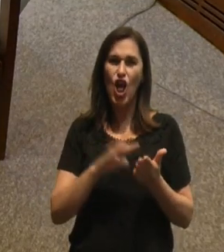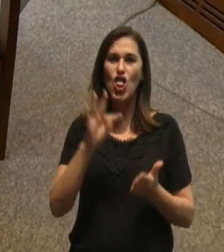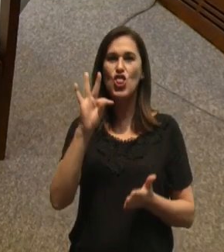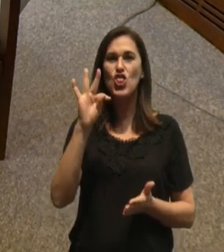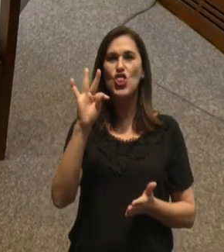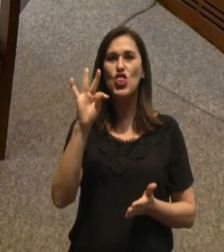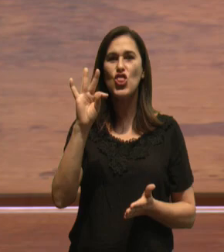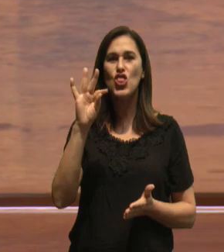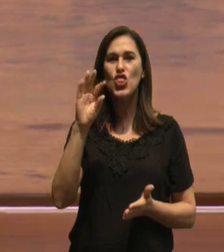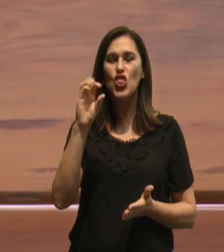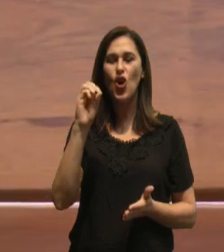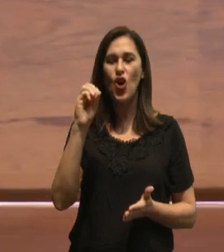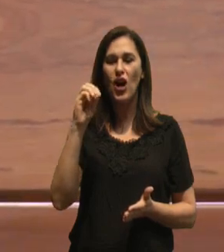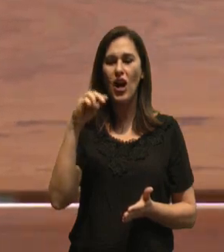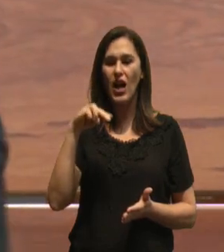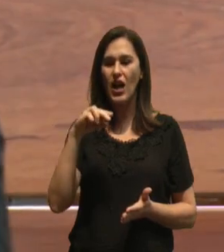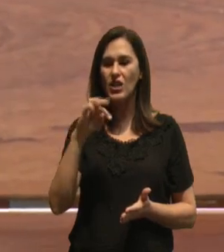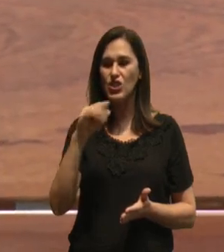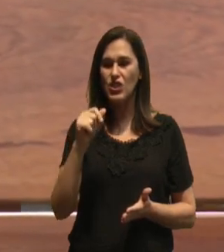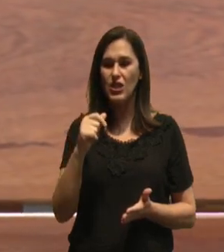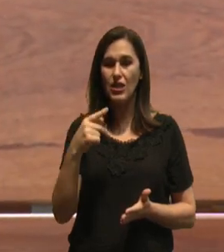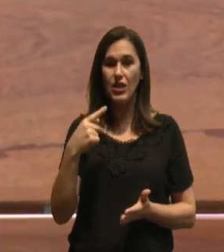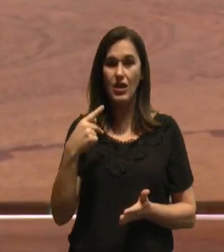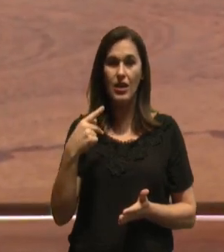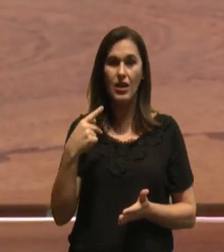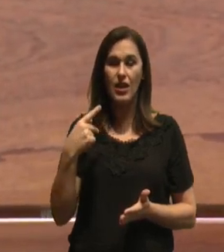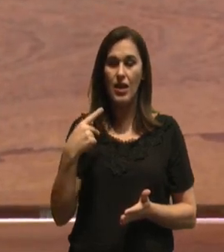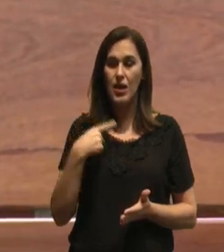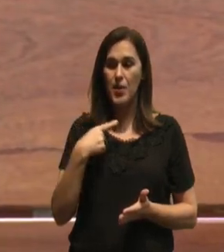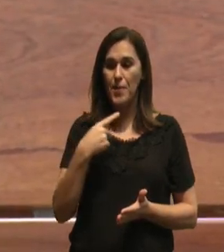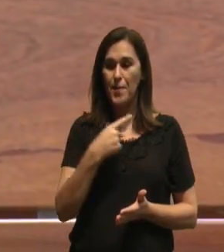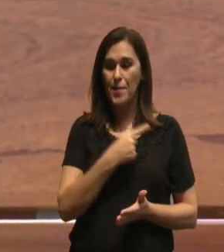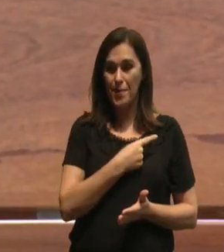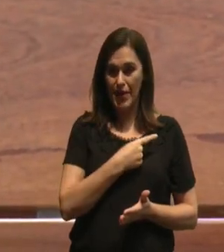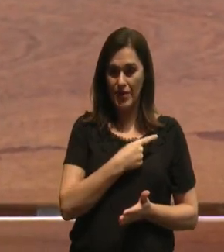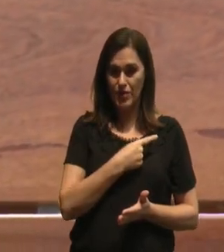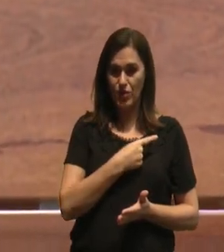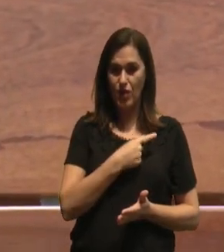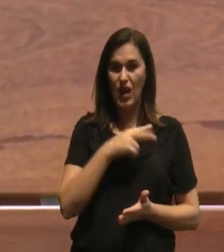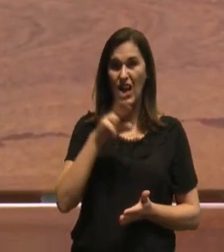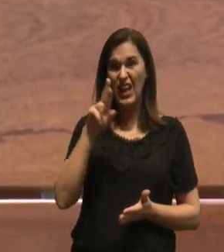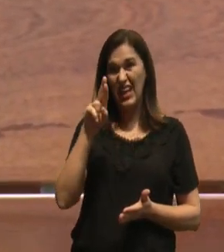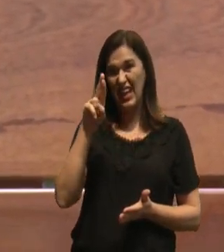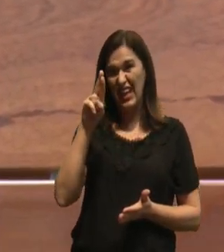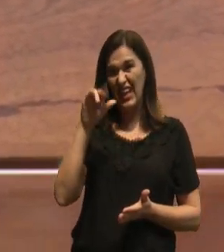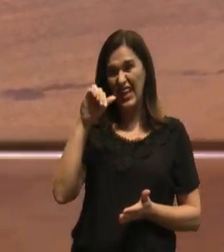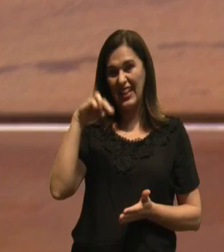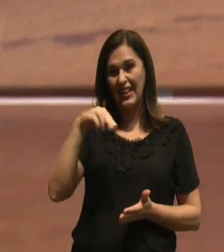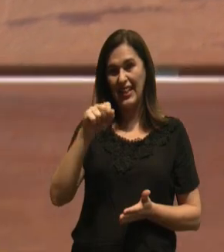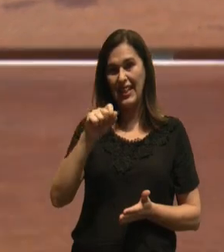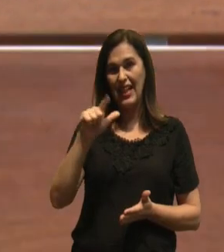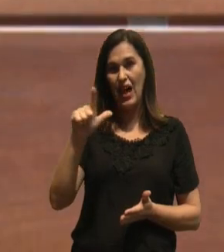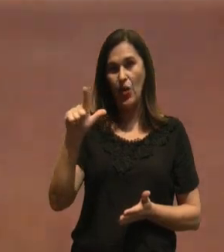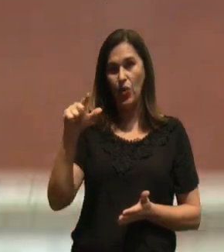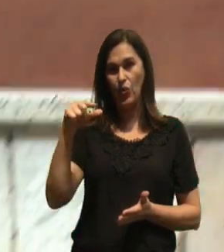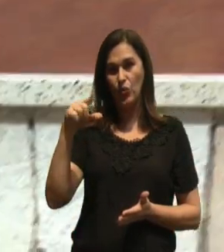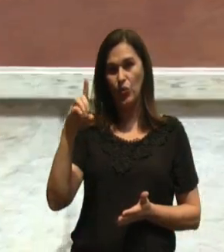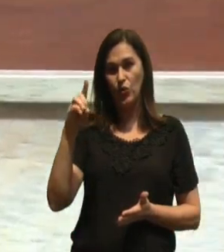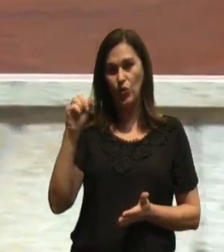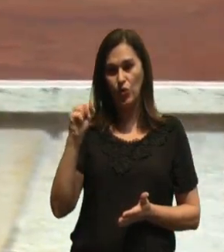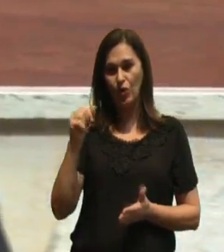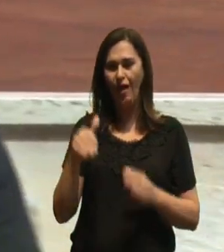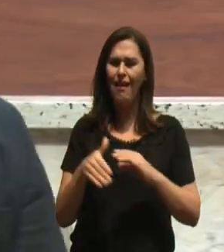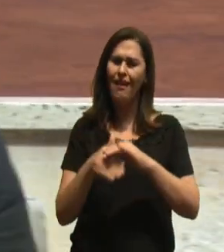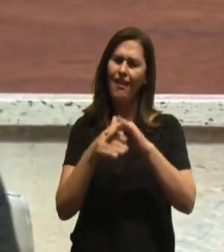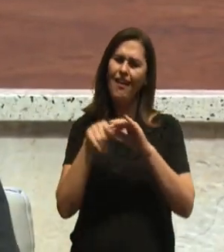Tocantins, pastor Rinaldo, que não está lá no campo, mas é onde ele atua. Pastor Rinaldo está lá há muito tempo, nosso líder